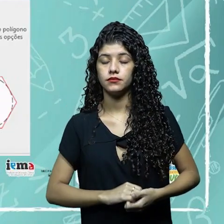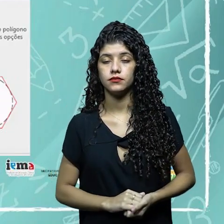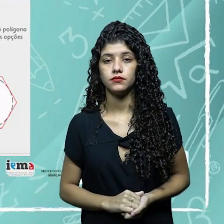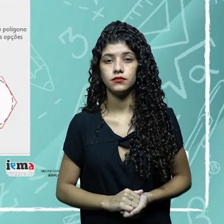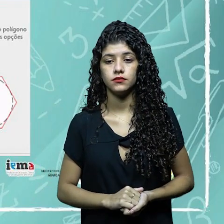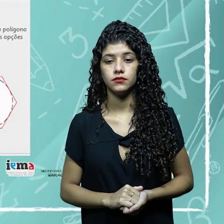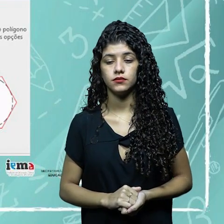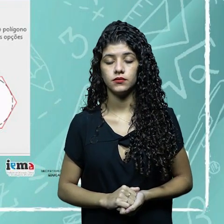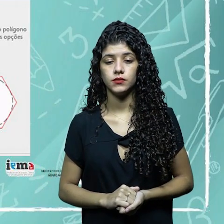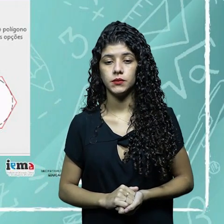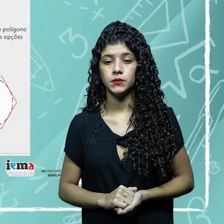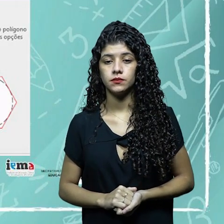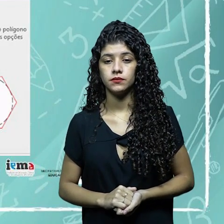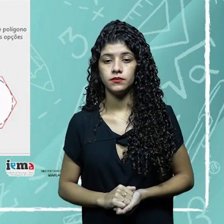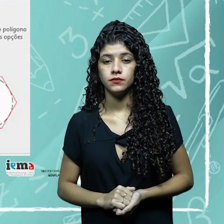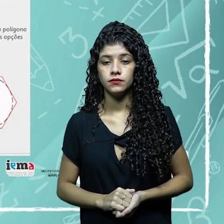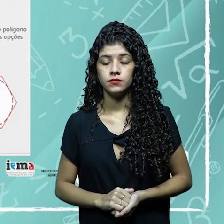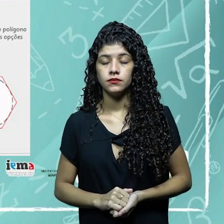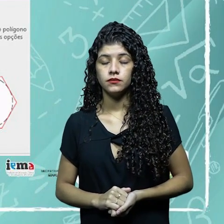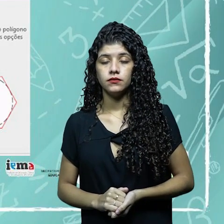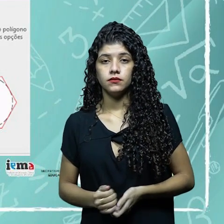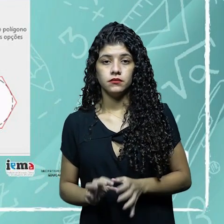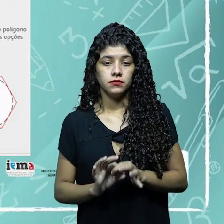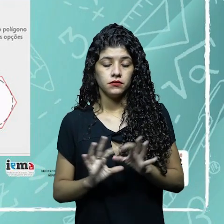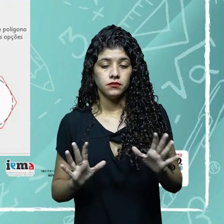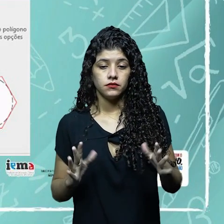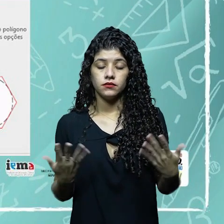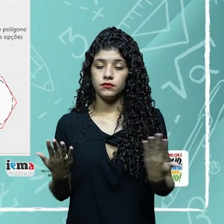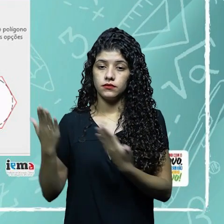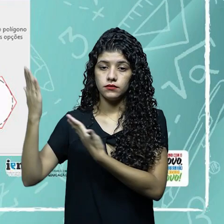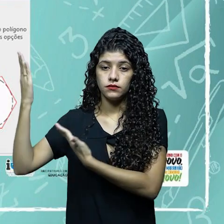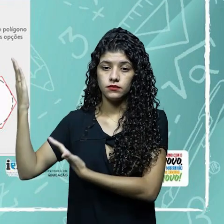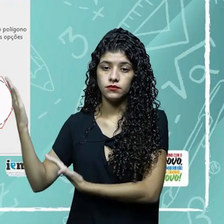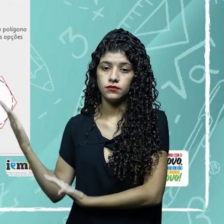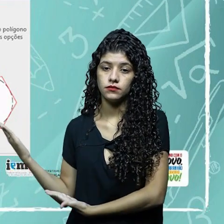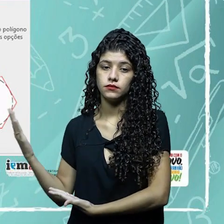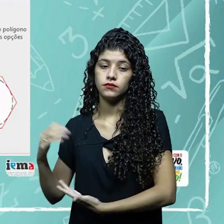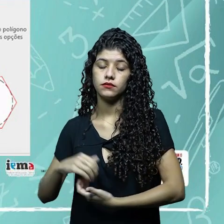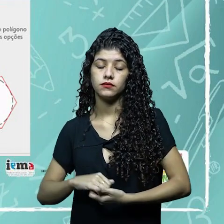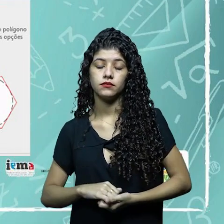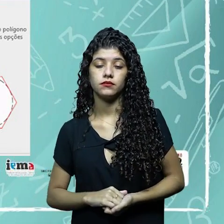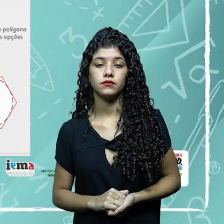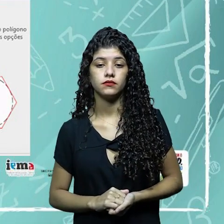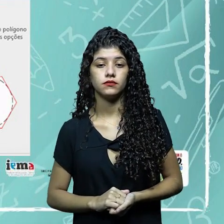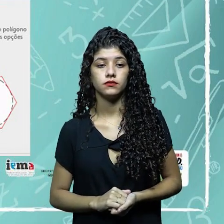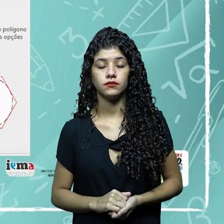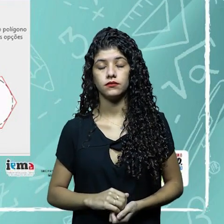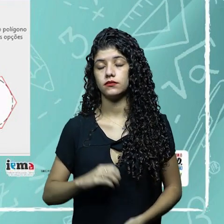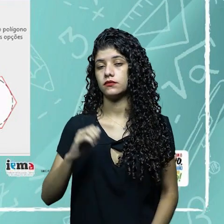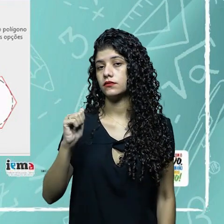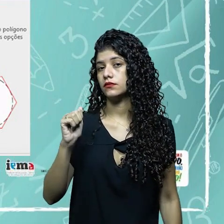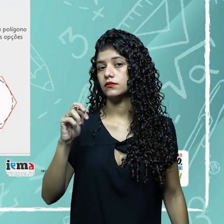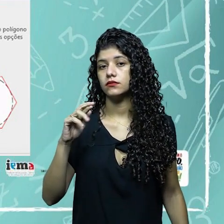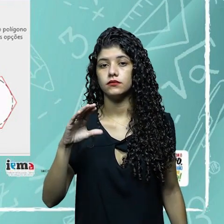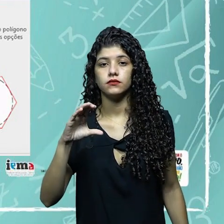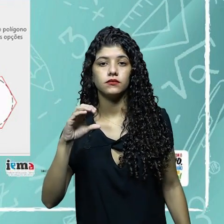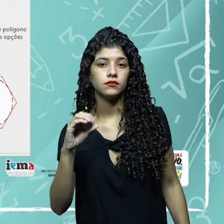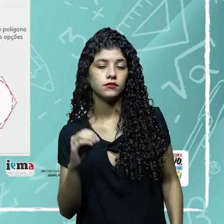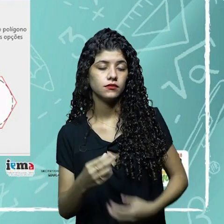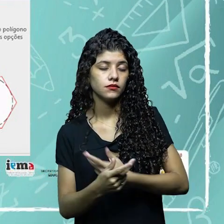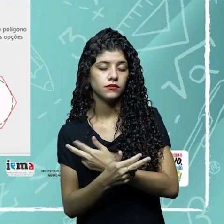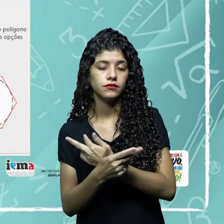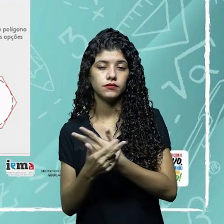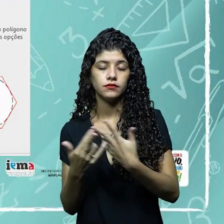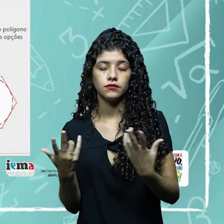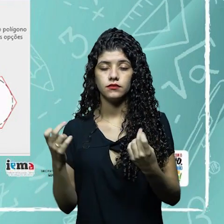aí, tá? Então, as opções são essas: retângulo, círculo, arcos